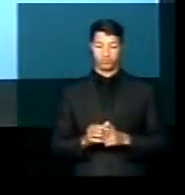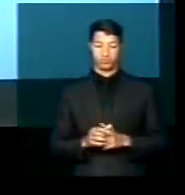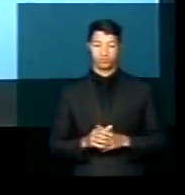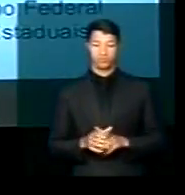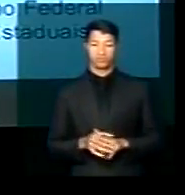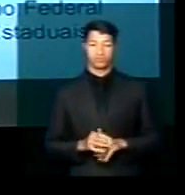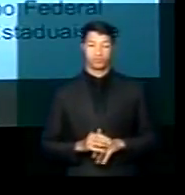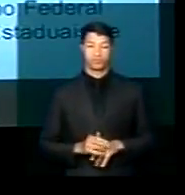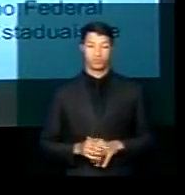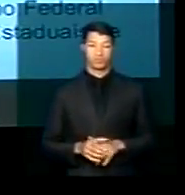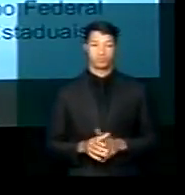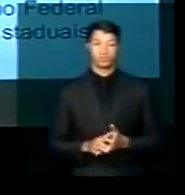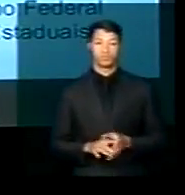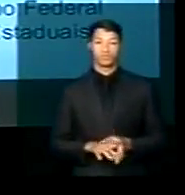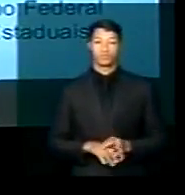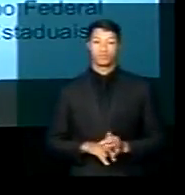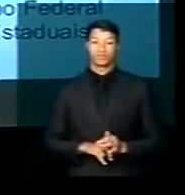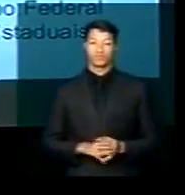passar.